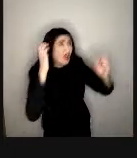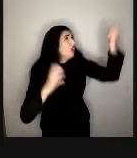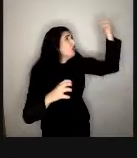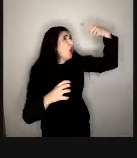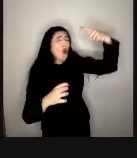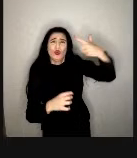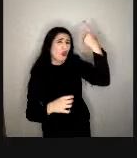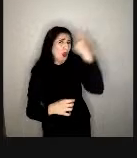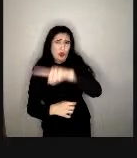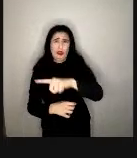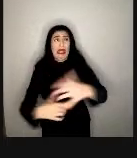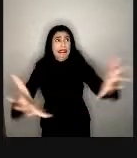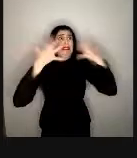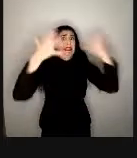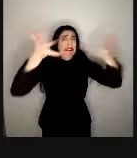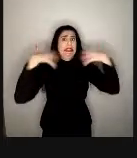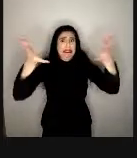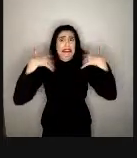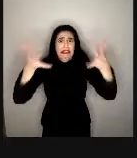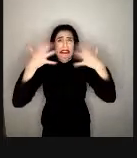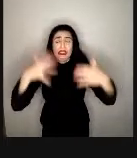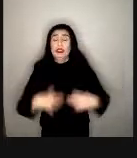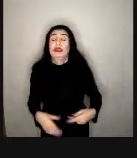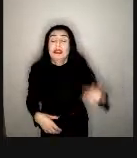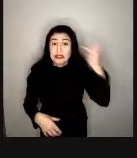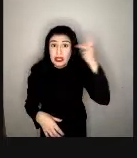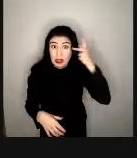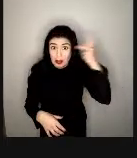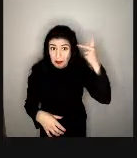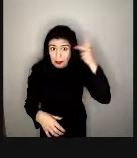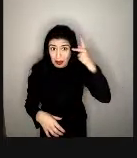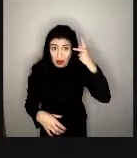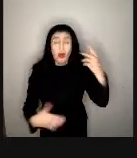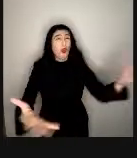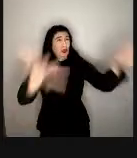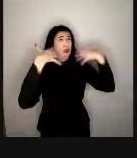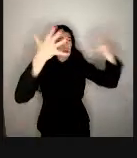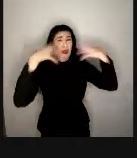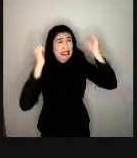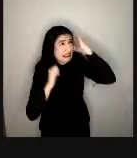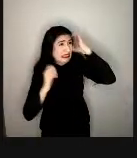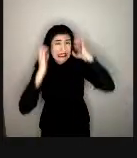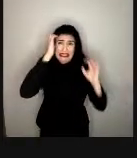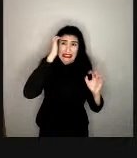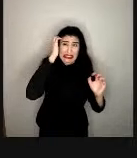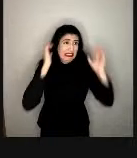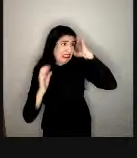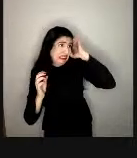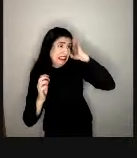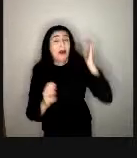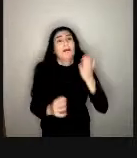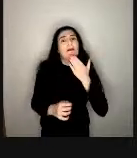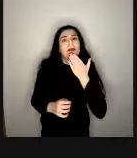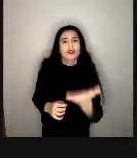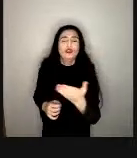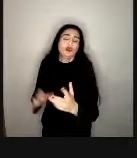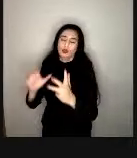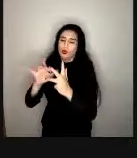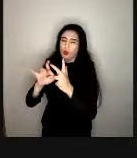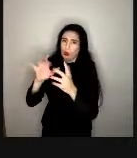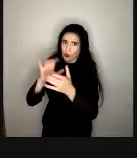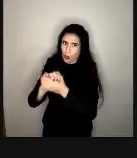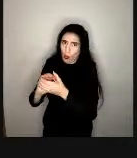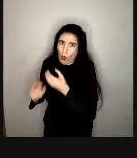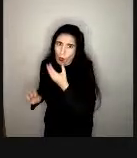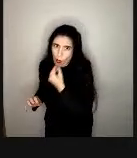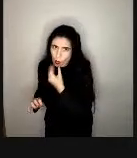absurdo naquele período em São Paulo. Então, as poucas vezes que ela estava se sentindo um pouco melhor, ela pedia para o marido para levar ela com as filhas